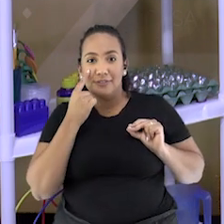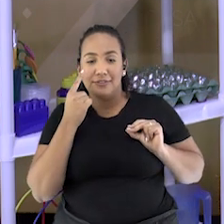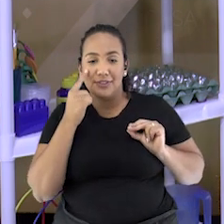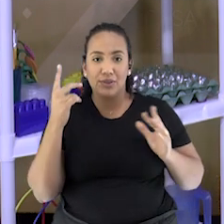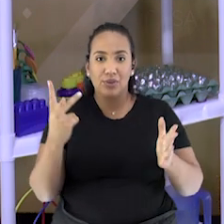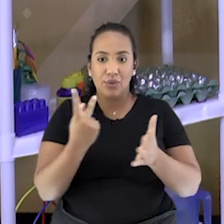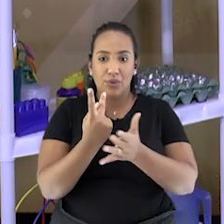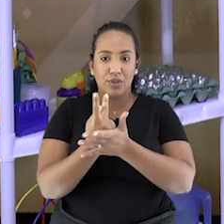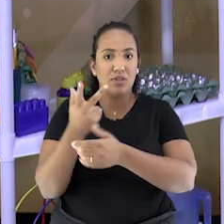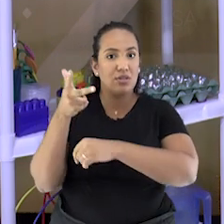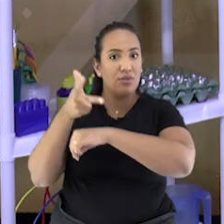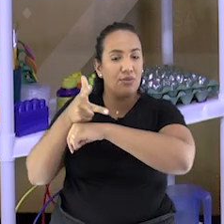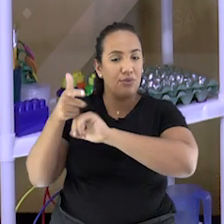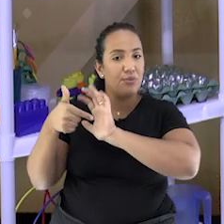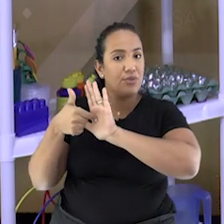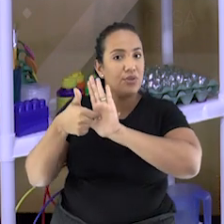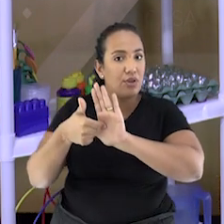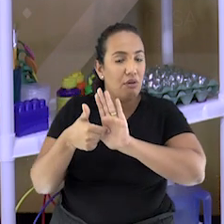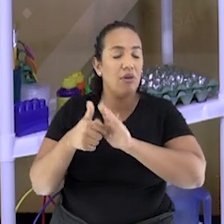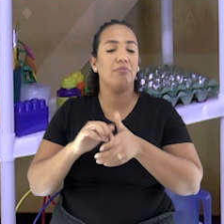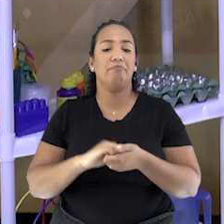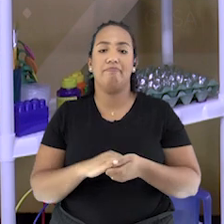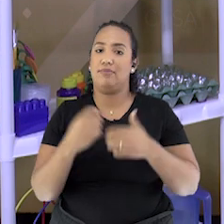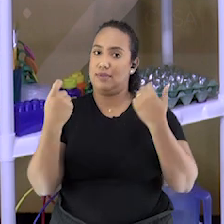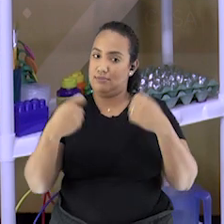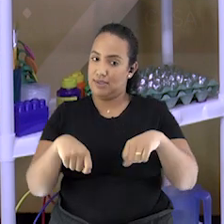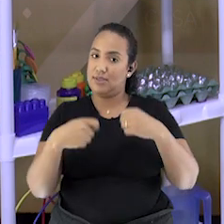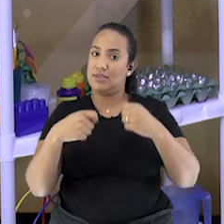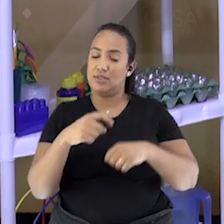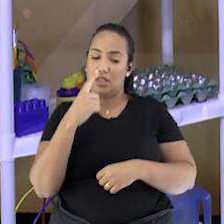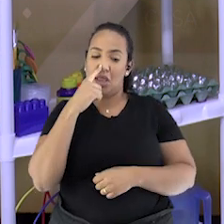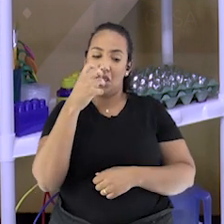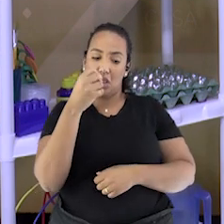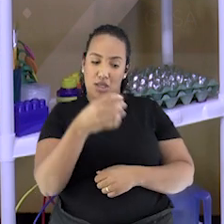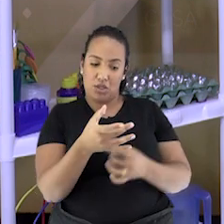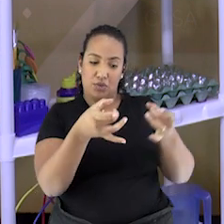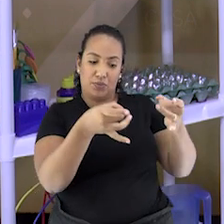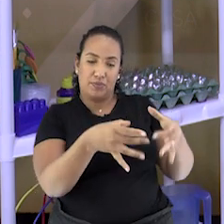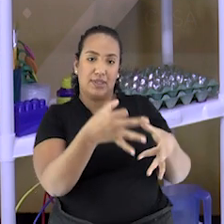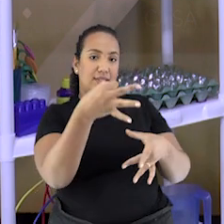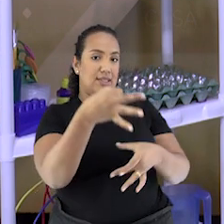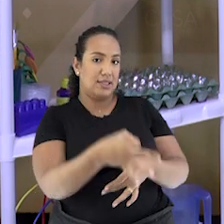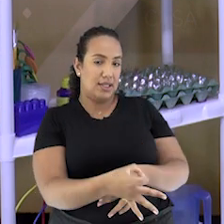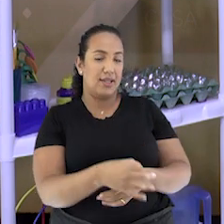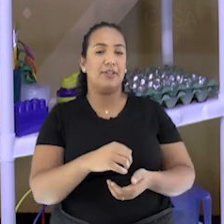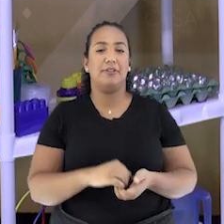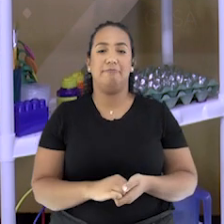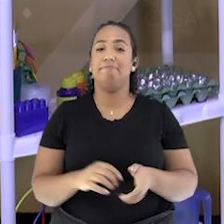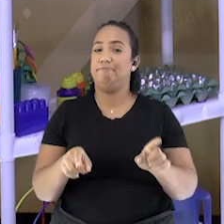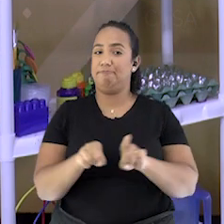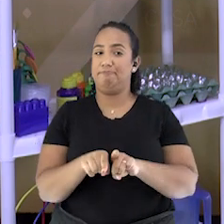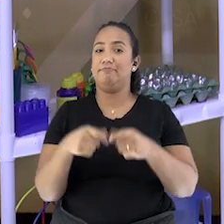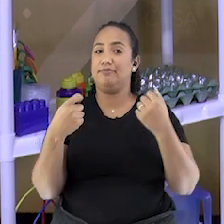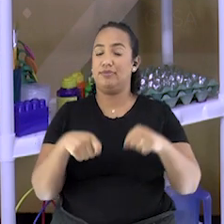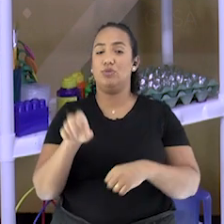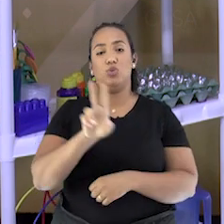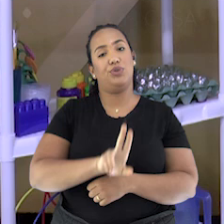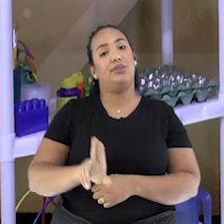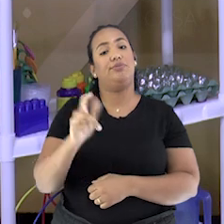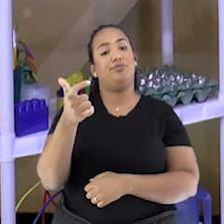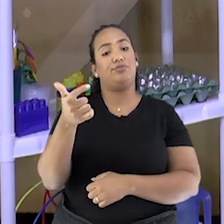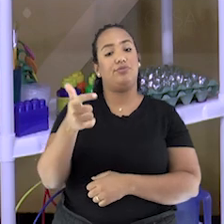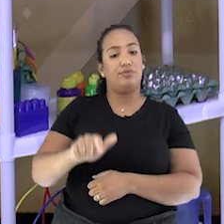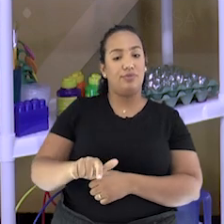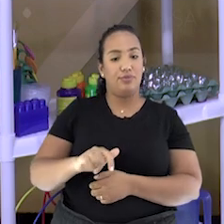Vocês viram o que aconteceu no vídeo? Devemos fazer o descarte correto do nosso lixo e sempre que possível devemos reutilizá-lo.